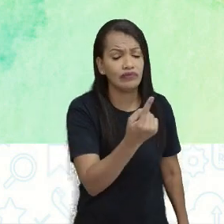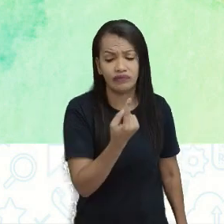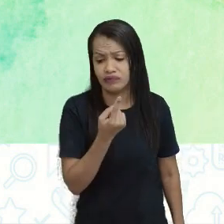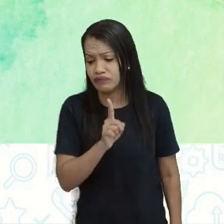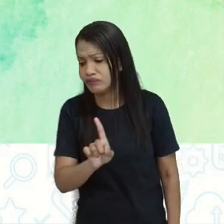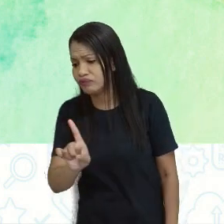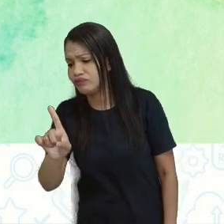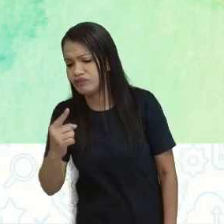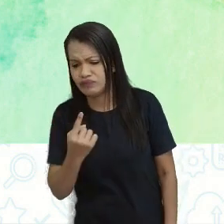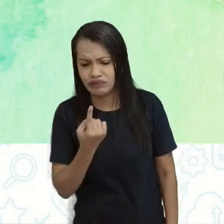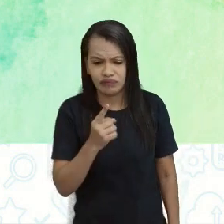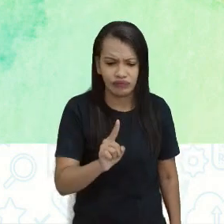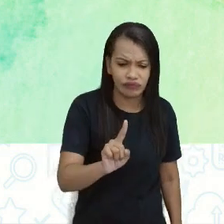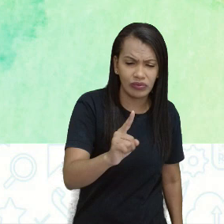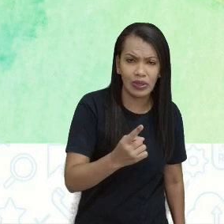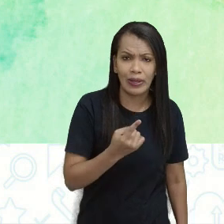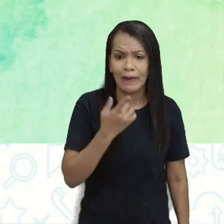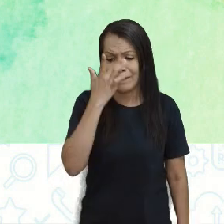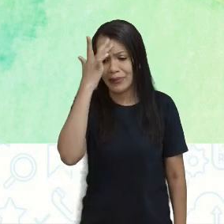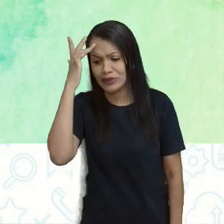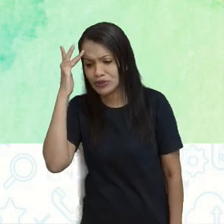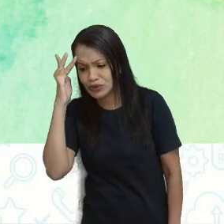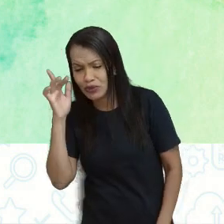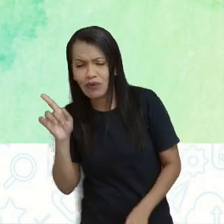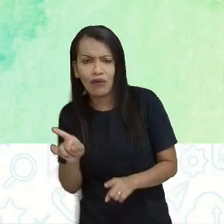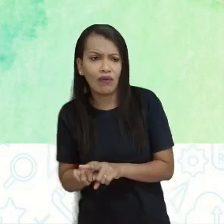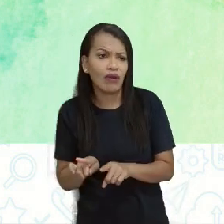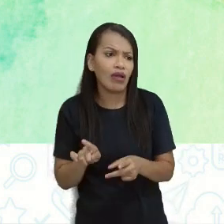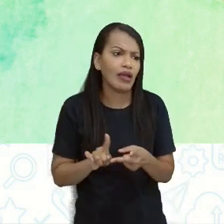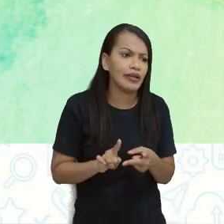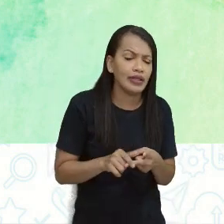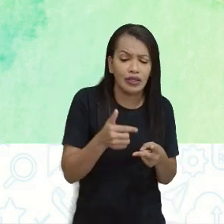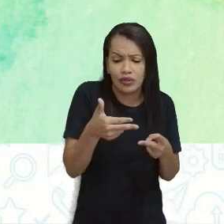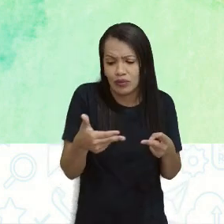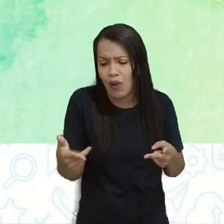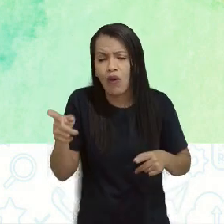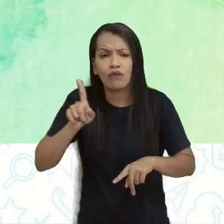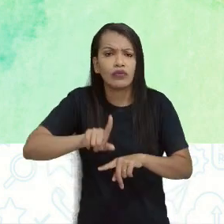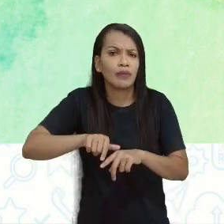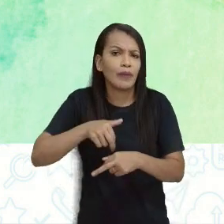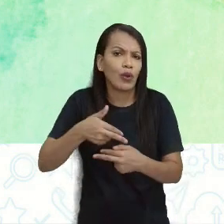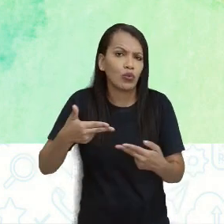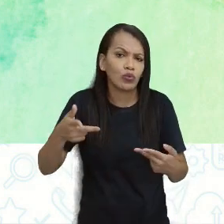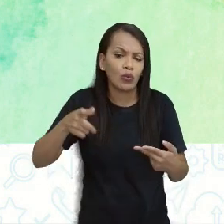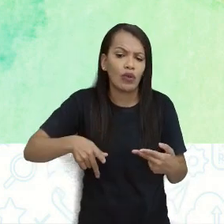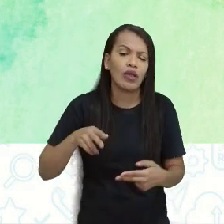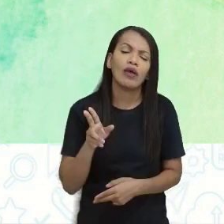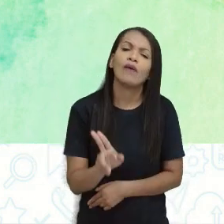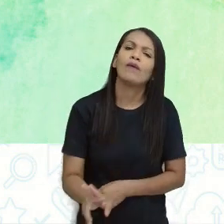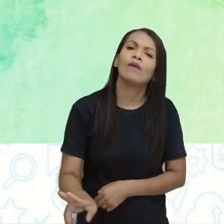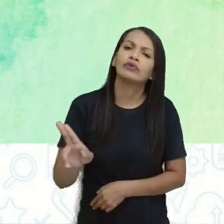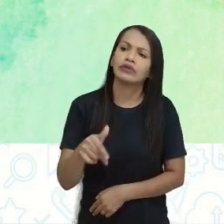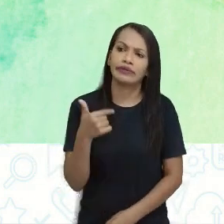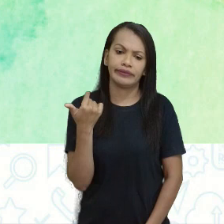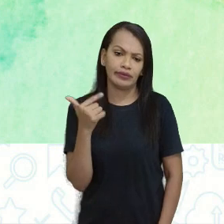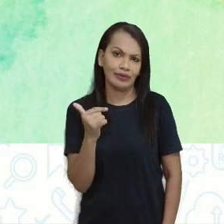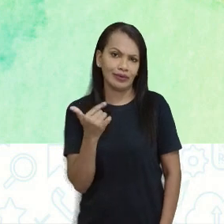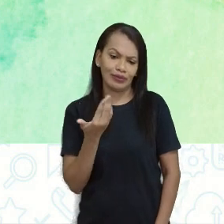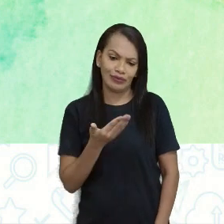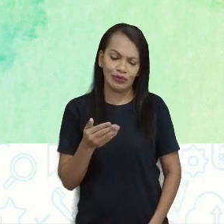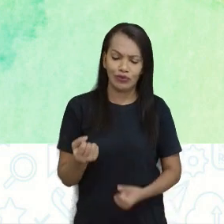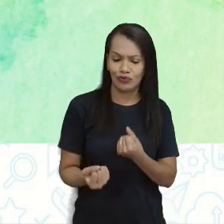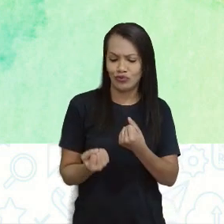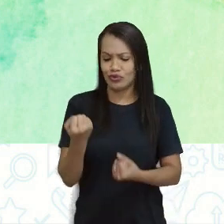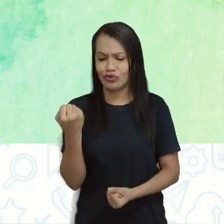navegações, bastante embarcações, né, melhor dizendo, e era utilizado, né, naquela época não existiam esses